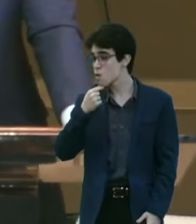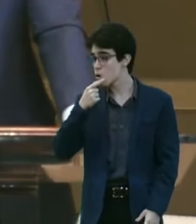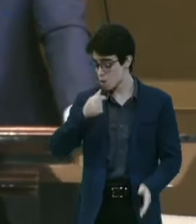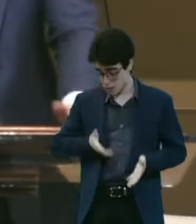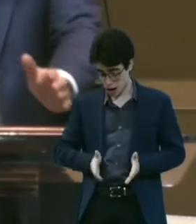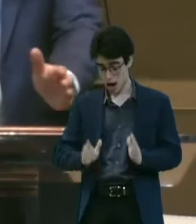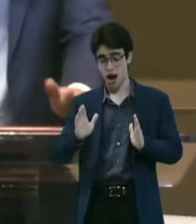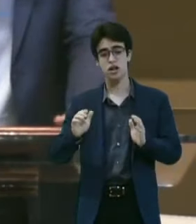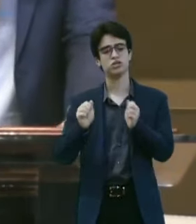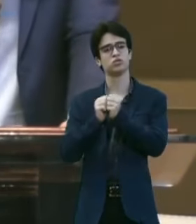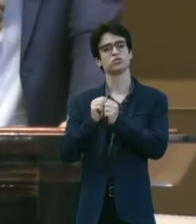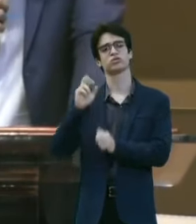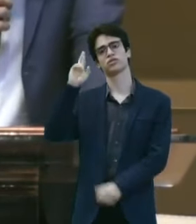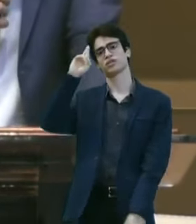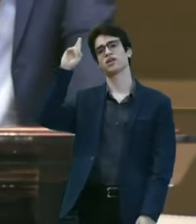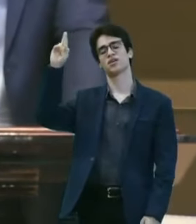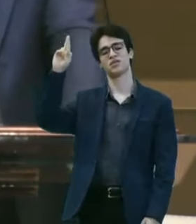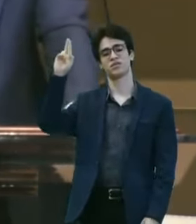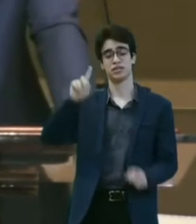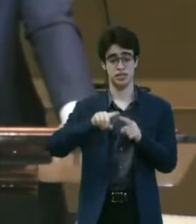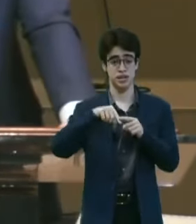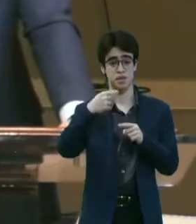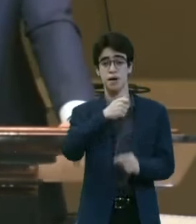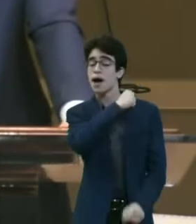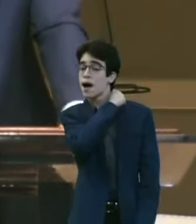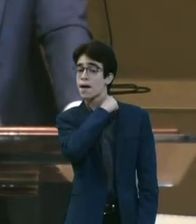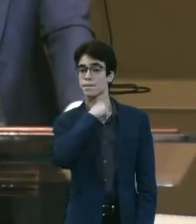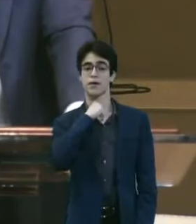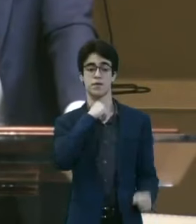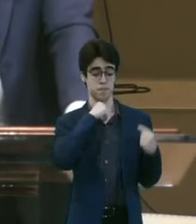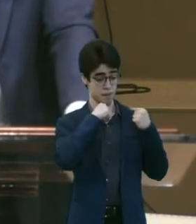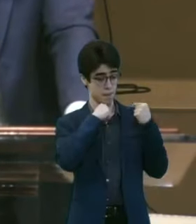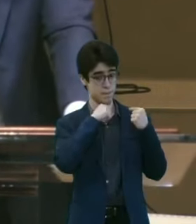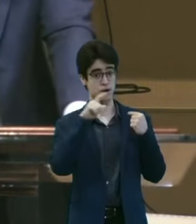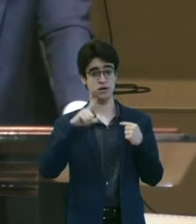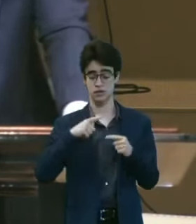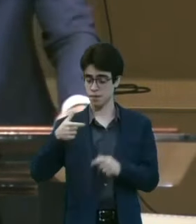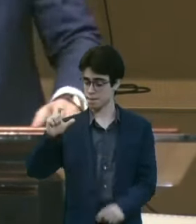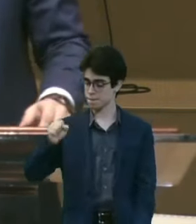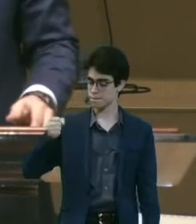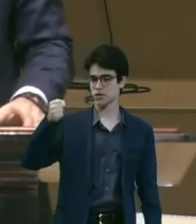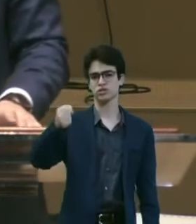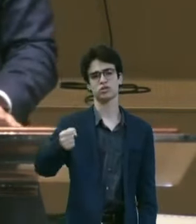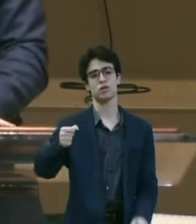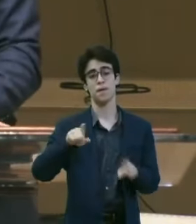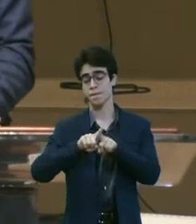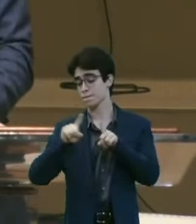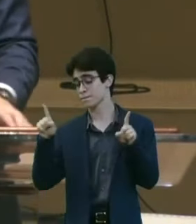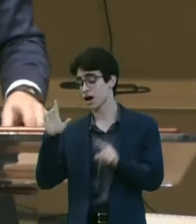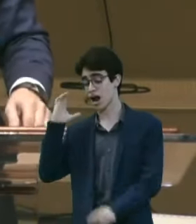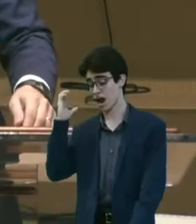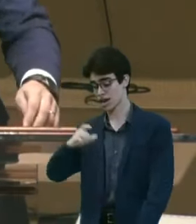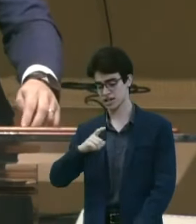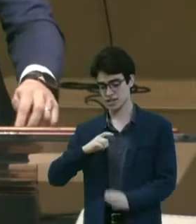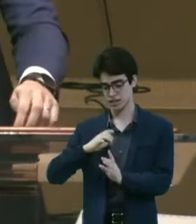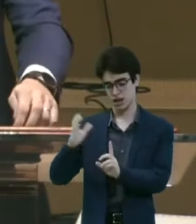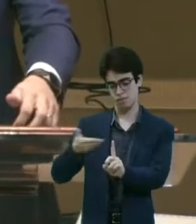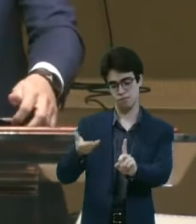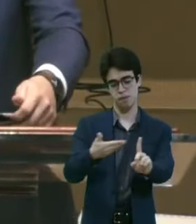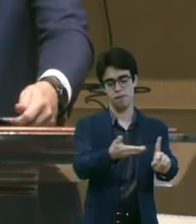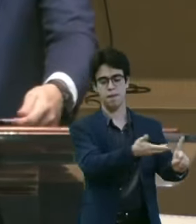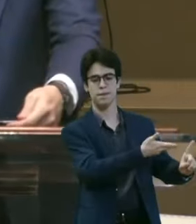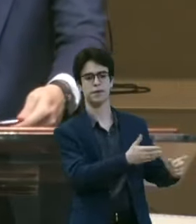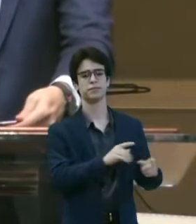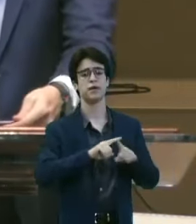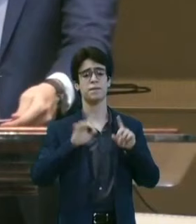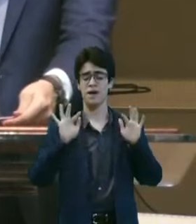Senhor. Depois deu à luz a Abel, seu irmão. Abel foi pastor de ovelhas e Caim lavrador. Aconteceu que no fim de uns